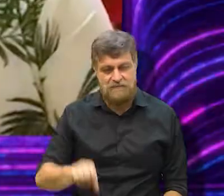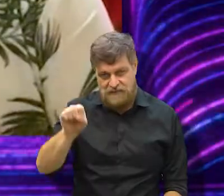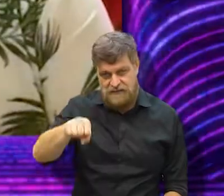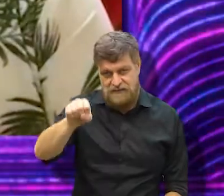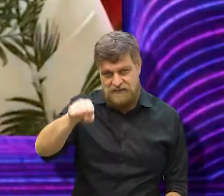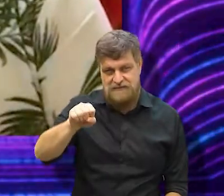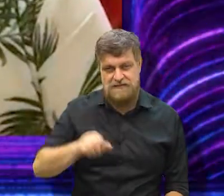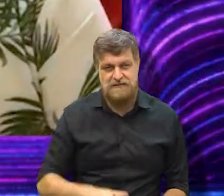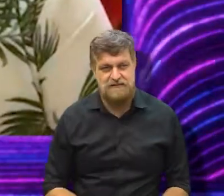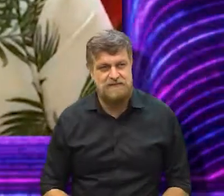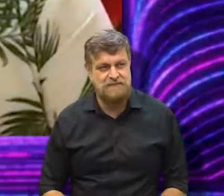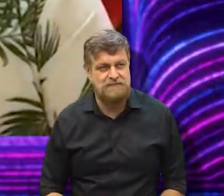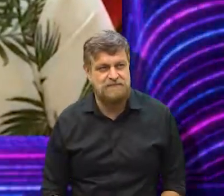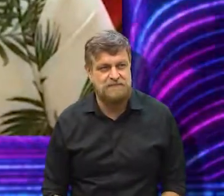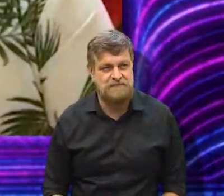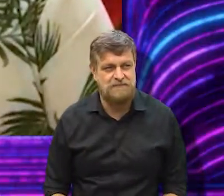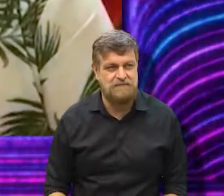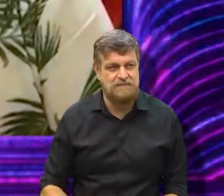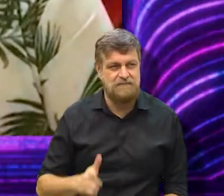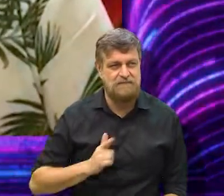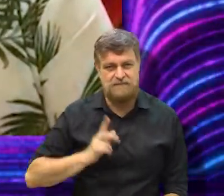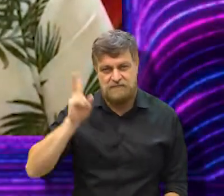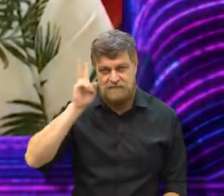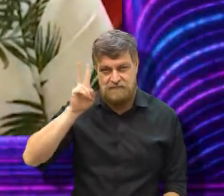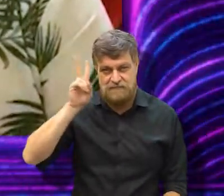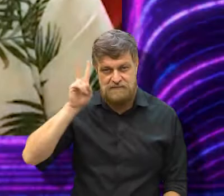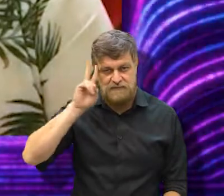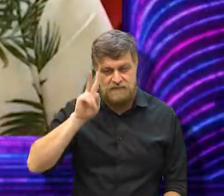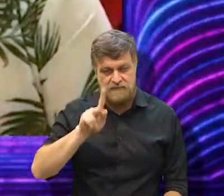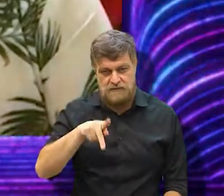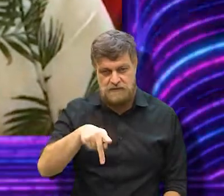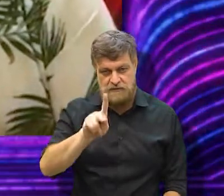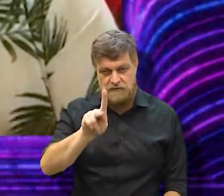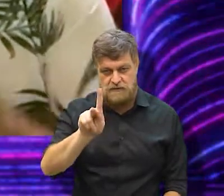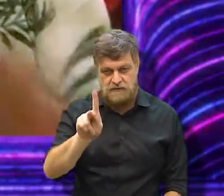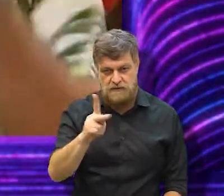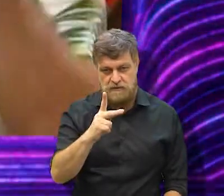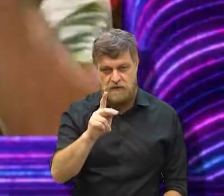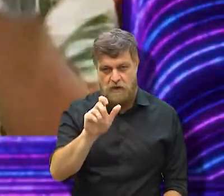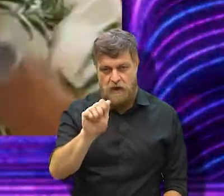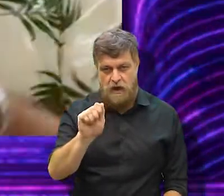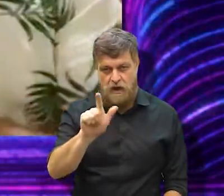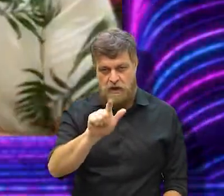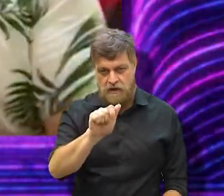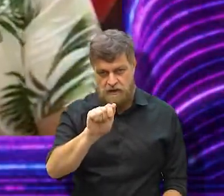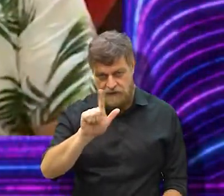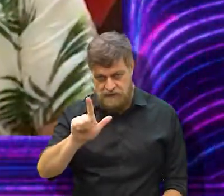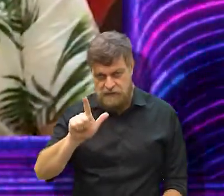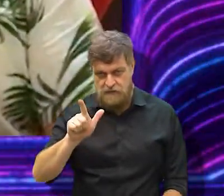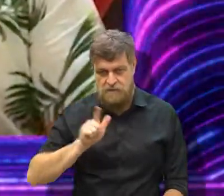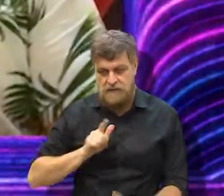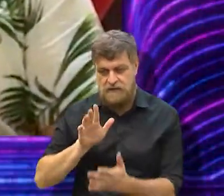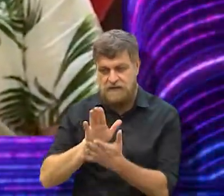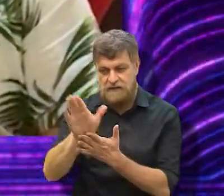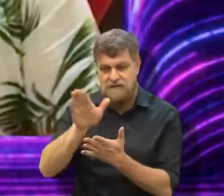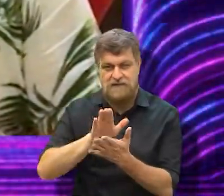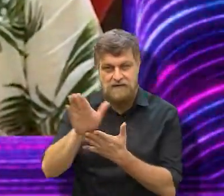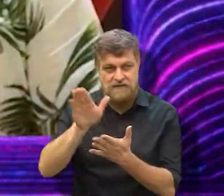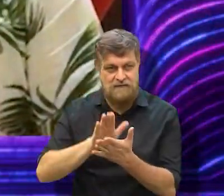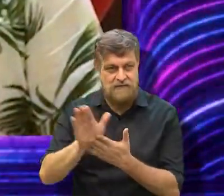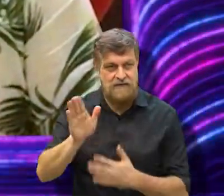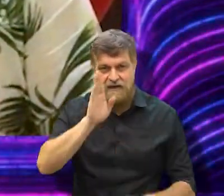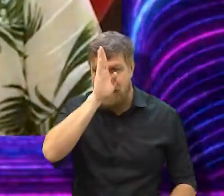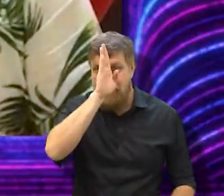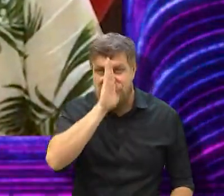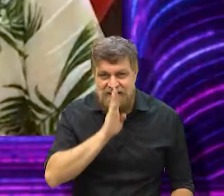Sim, o quadrinho do Calil, também junto com outros livros, são distribuídos de uma forma grátis